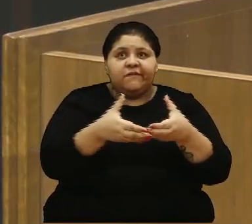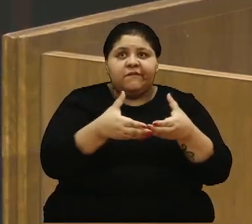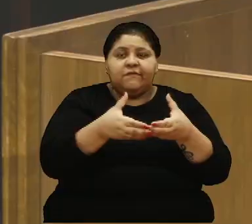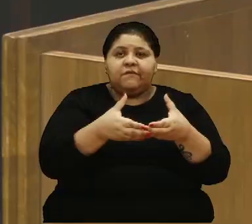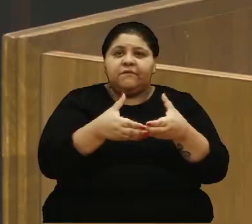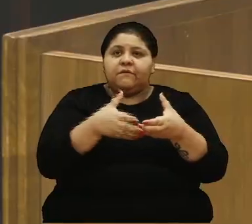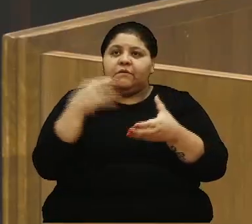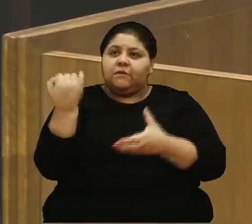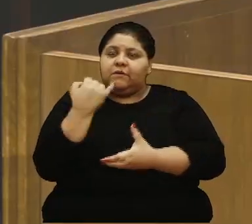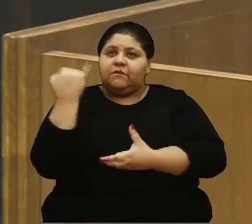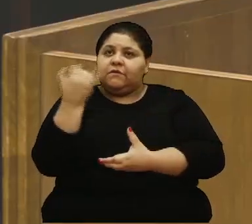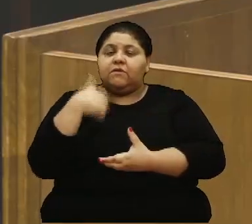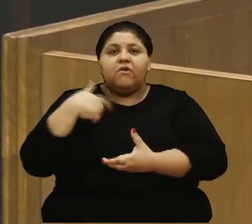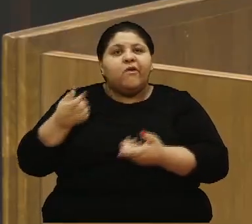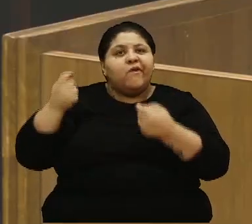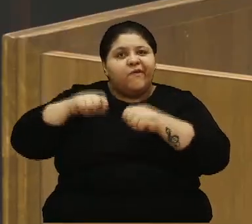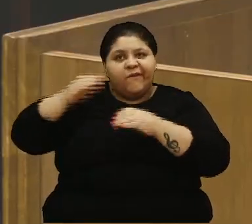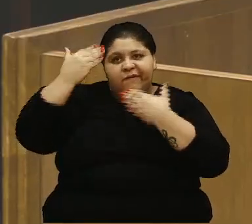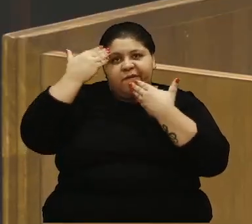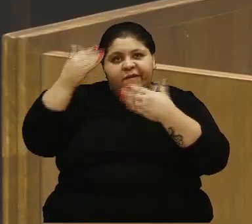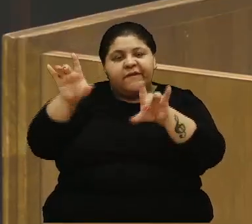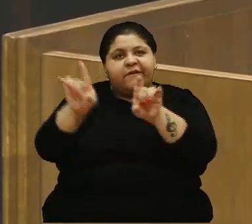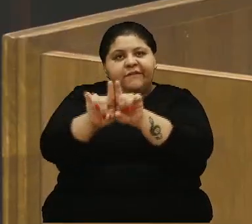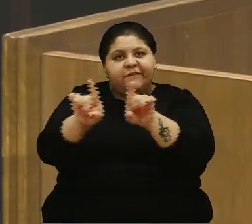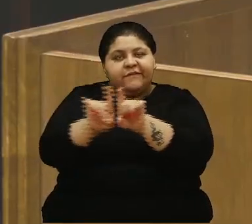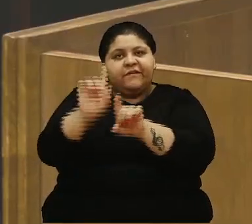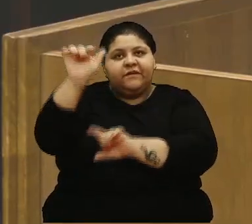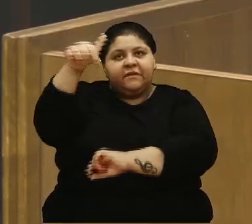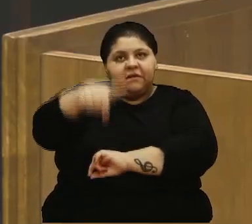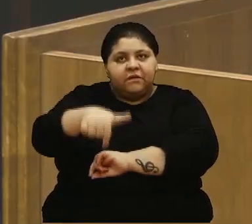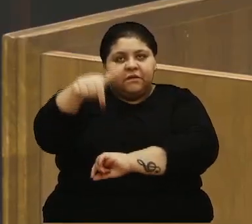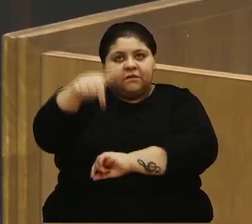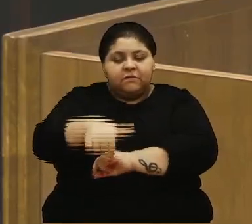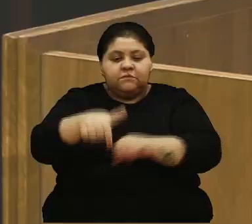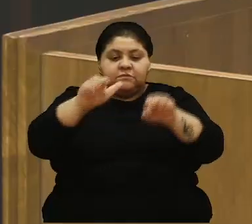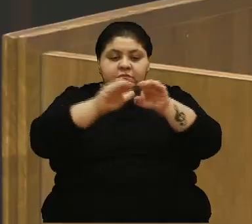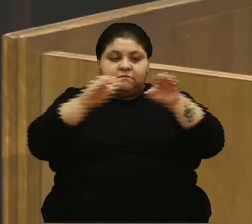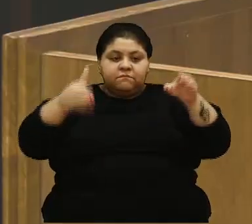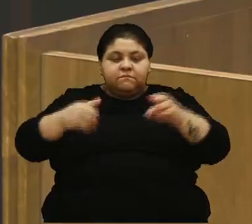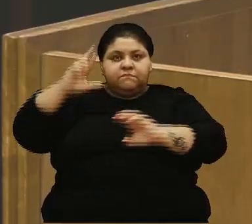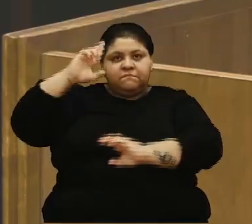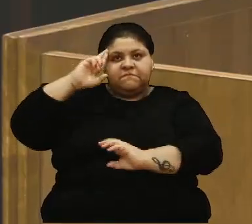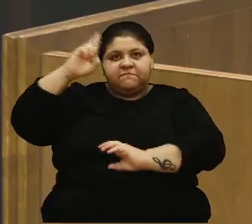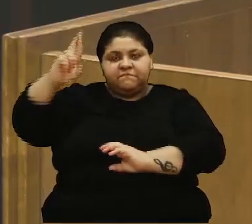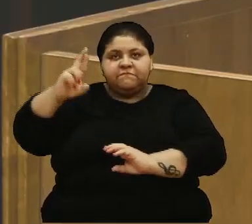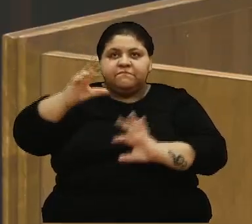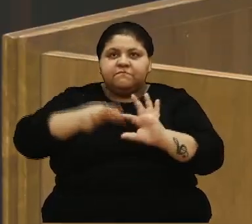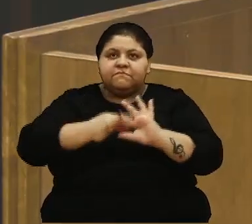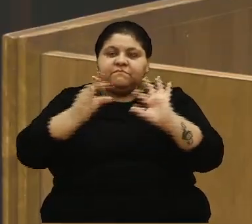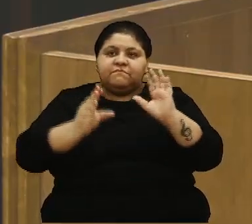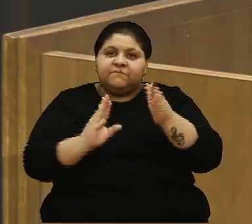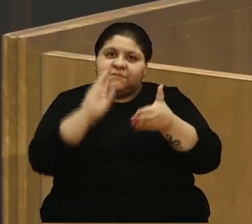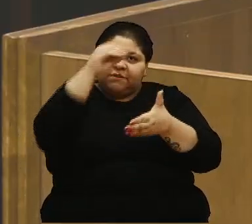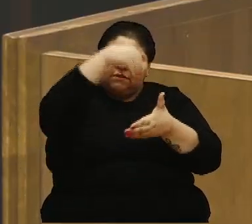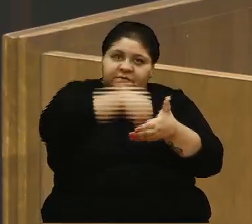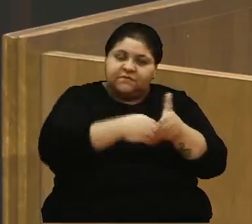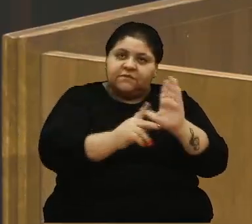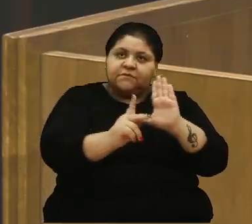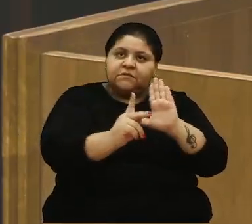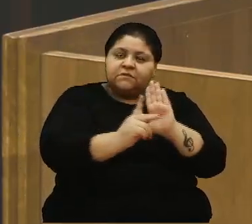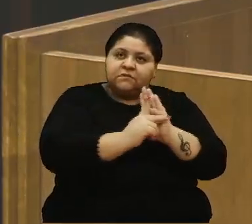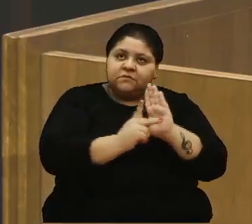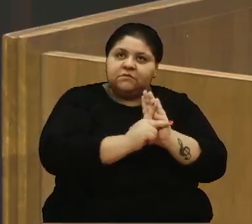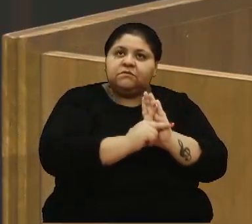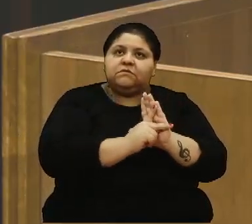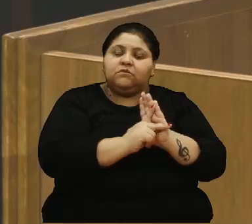tão importante. Eu preciso agradecer também aqui a mesa diretora, que nos permitiu, dentro de um projeto,